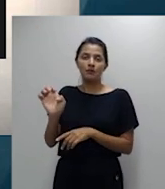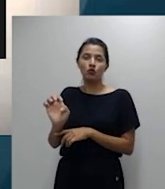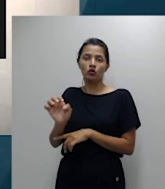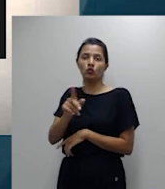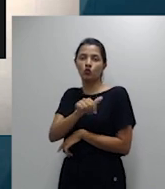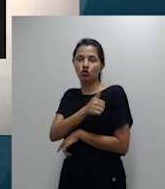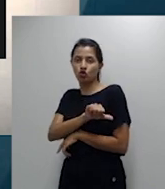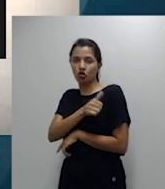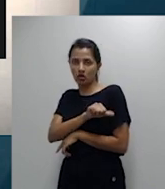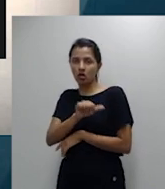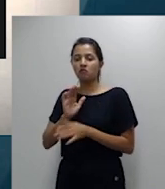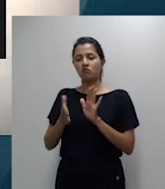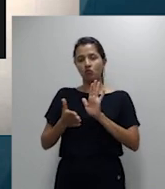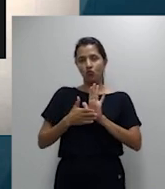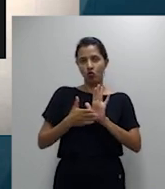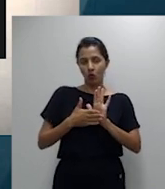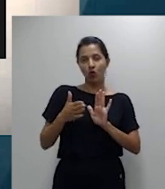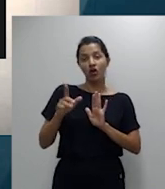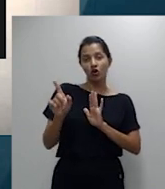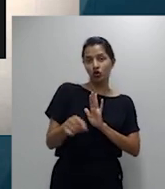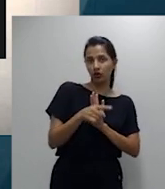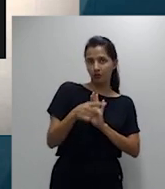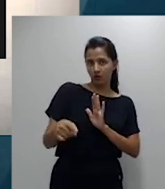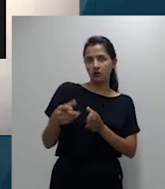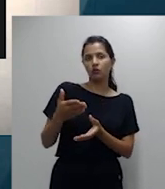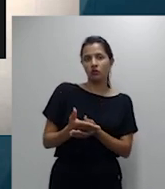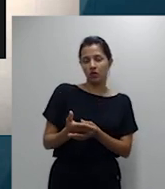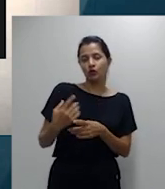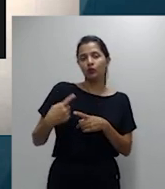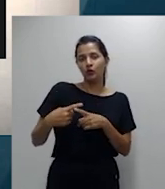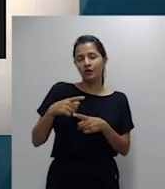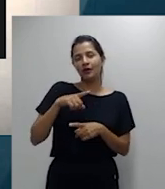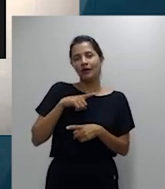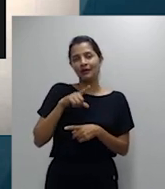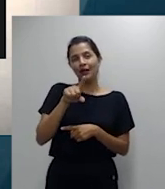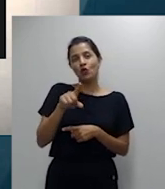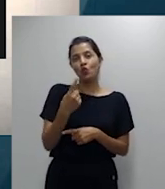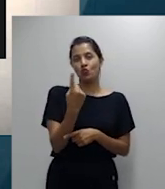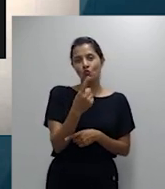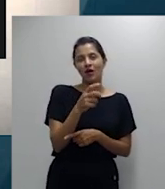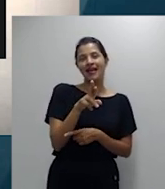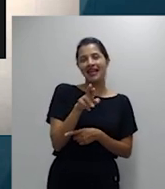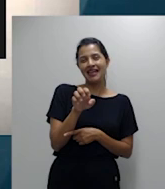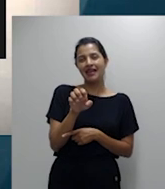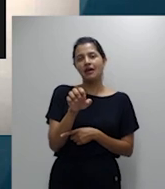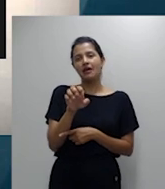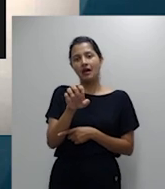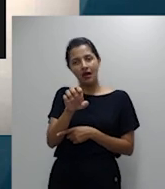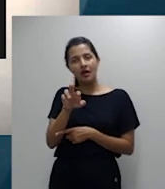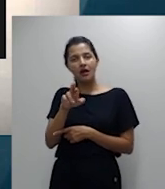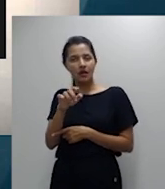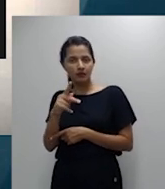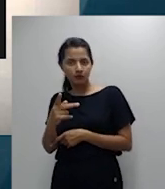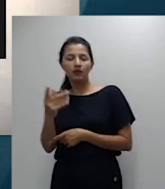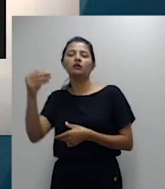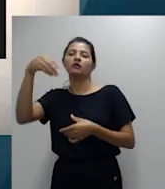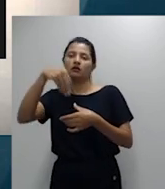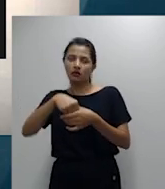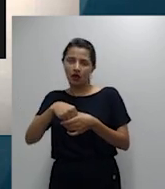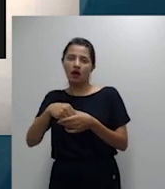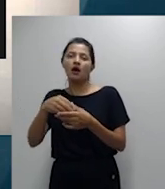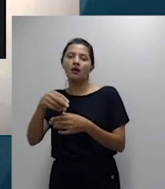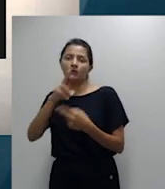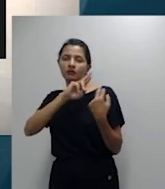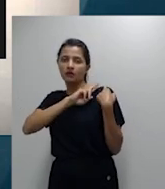ele propõe o adiamento do processo pênis que tem um eresp que está é na relatoria do ministro